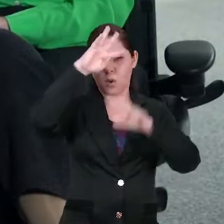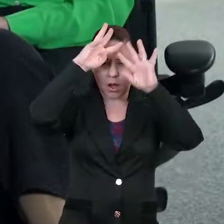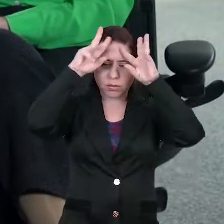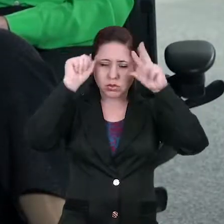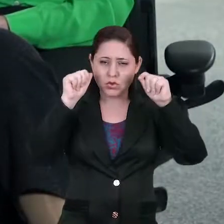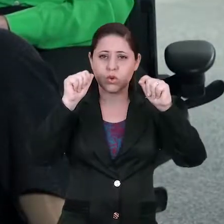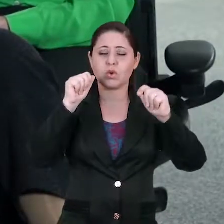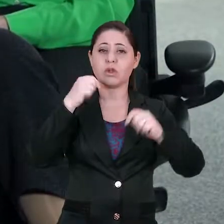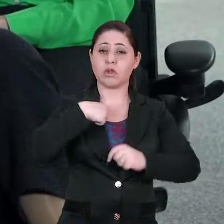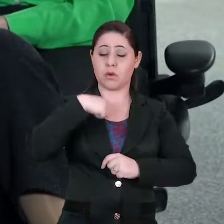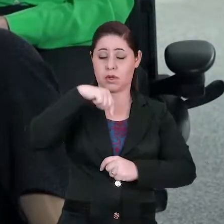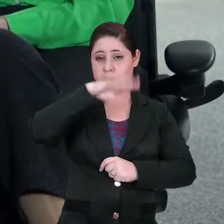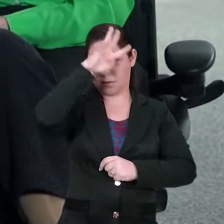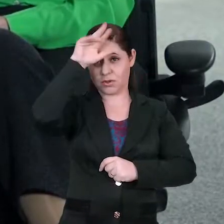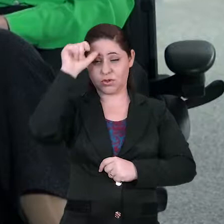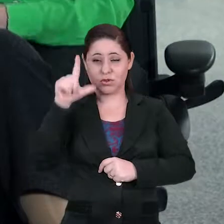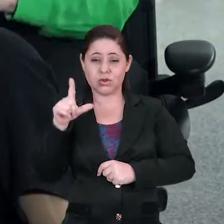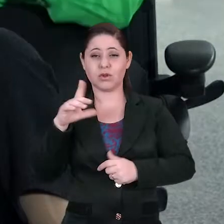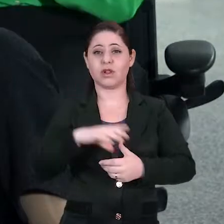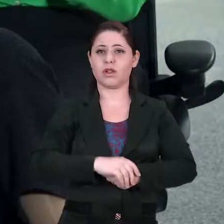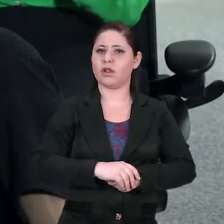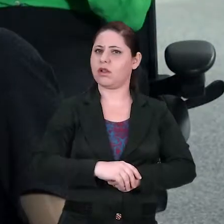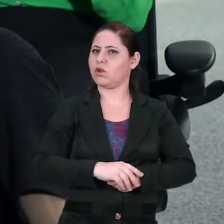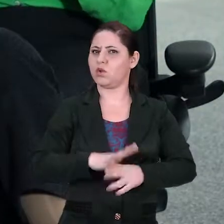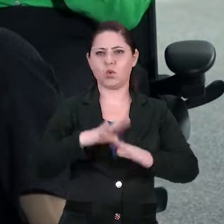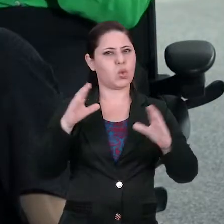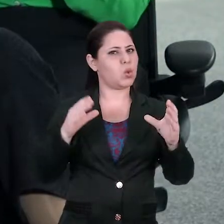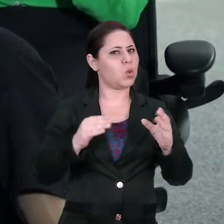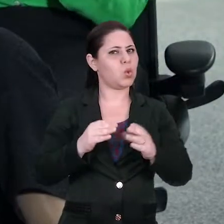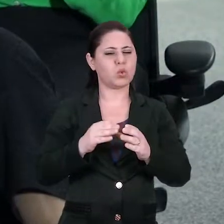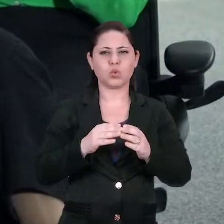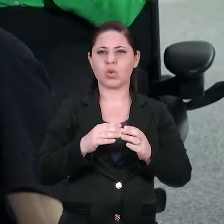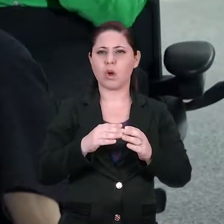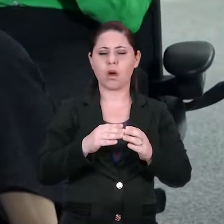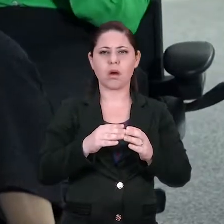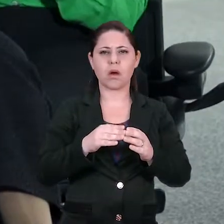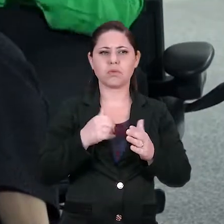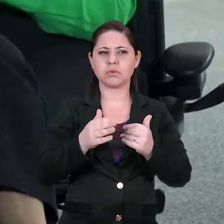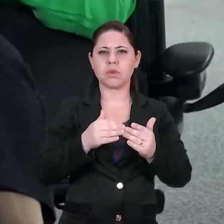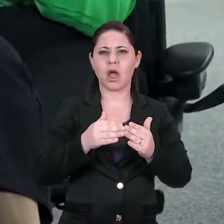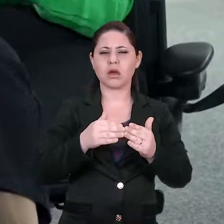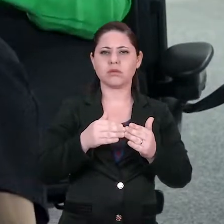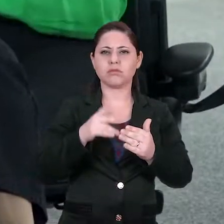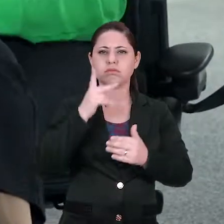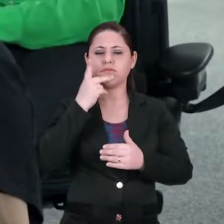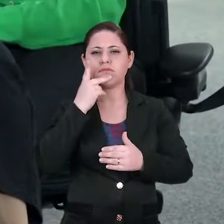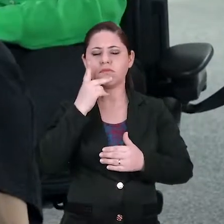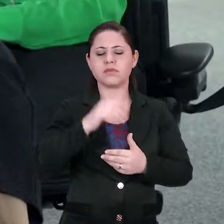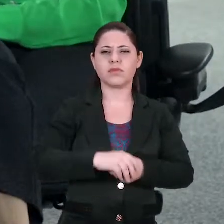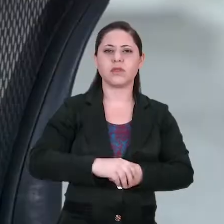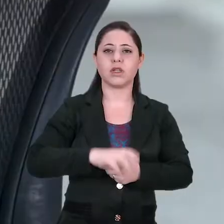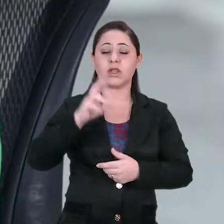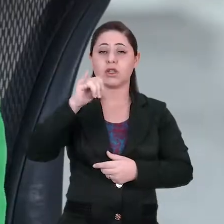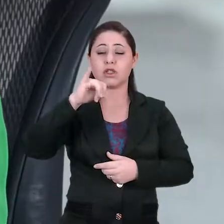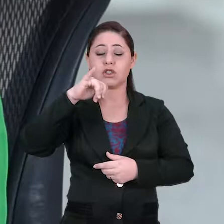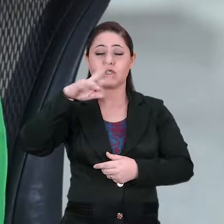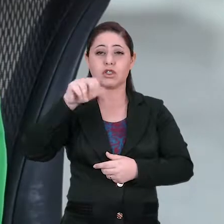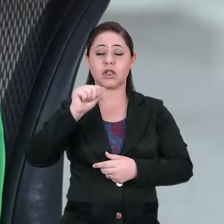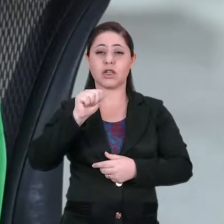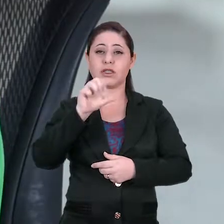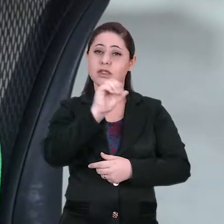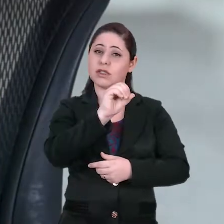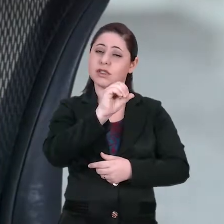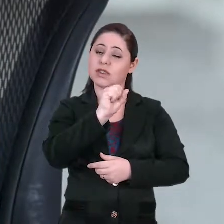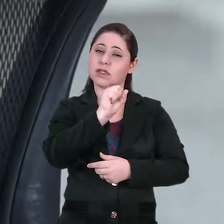eu aqui em Mato Grosso do Sul. Superpartidário é bom dizer, né? Superpartidário, não tinha aí questão nenhuma. Ângela Min de Santa Catarina, formamos um